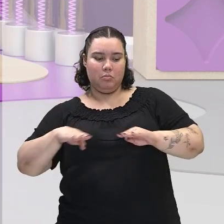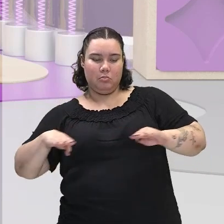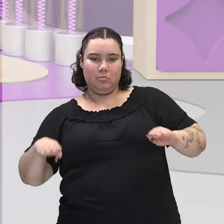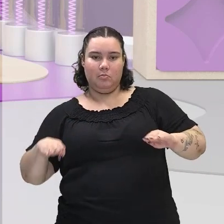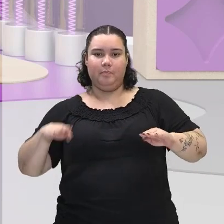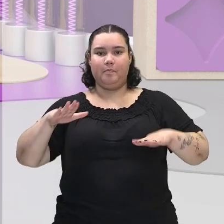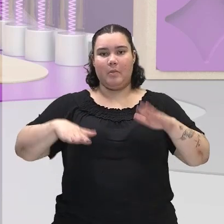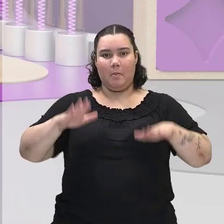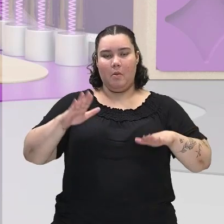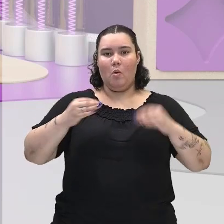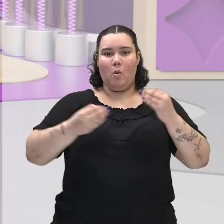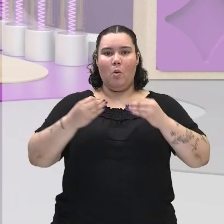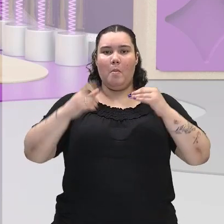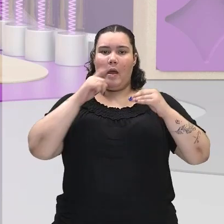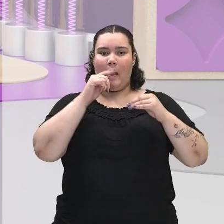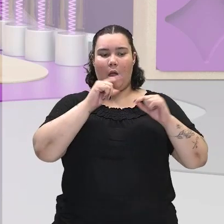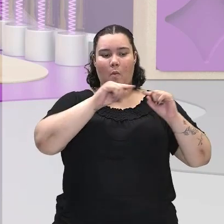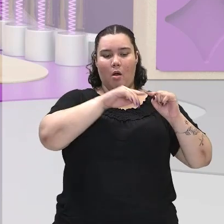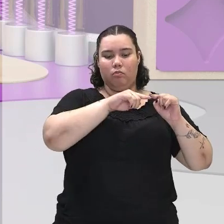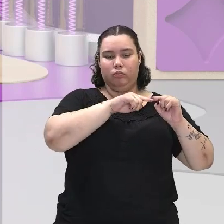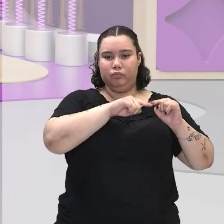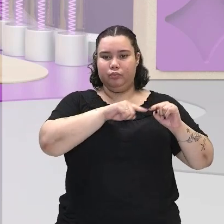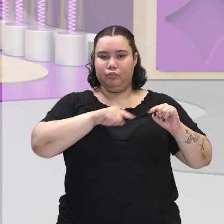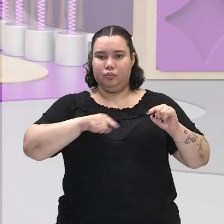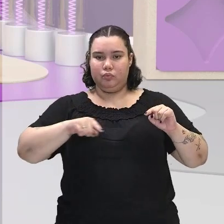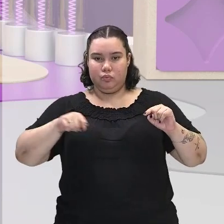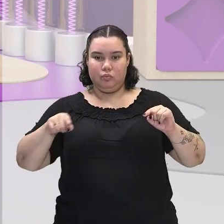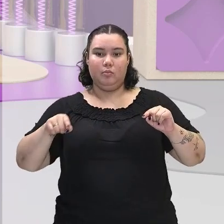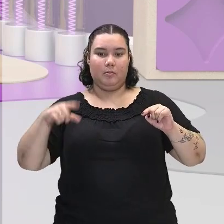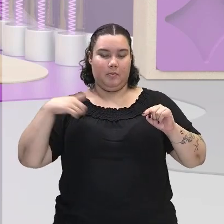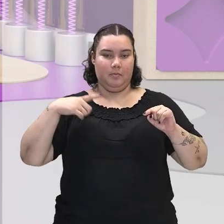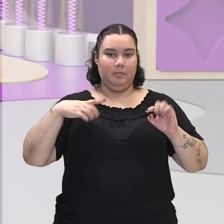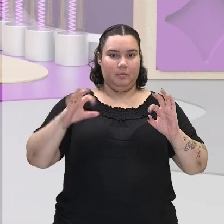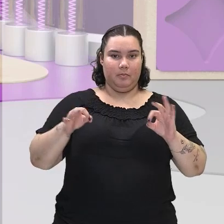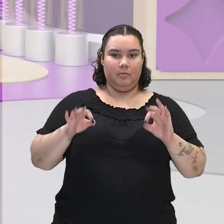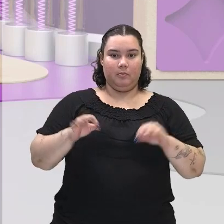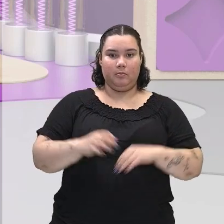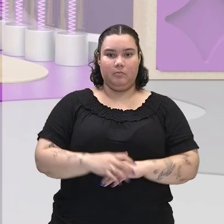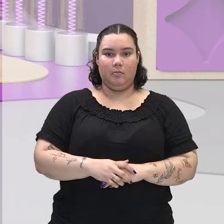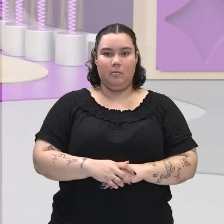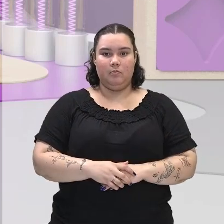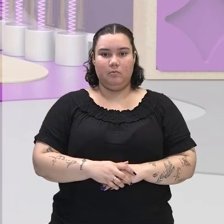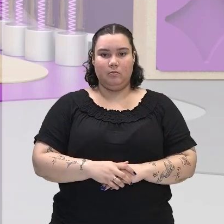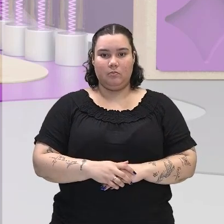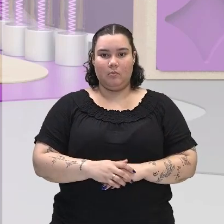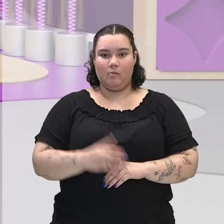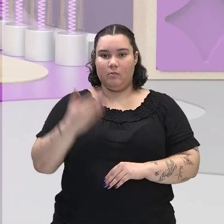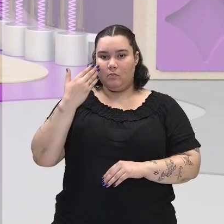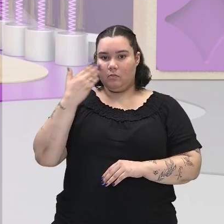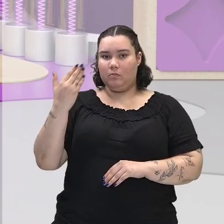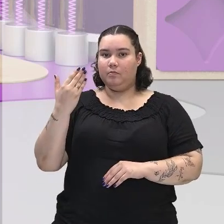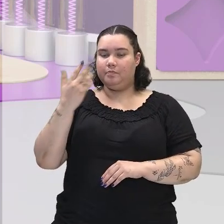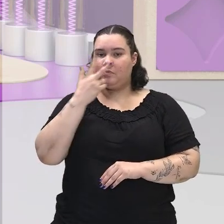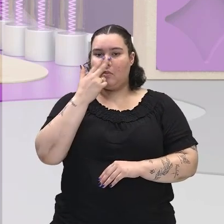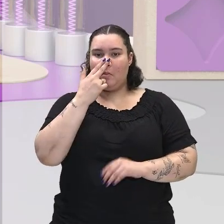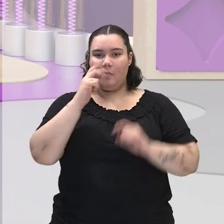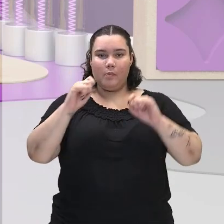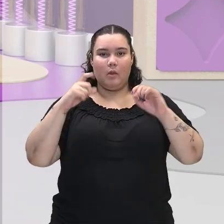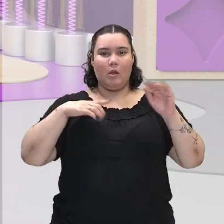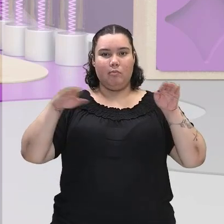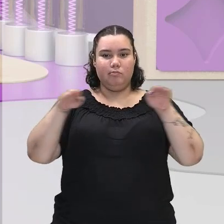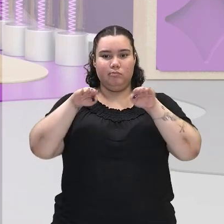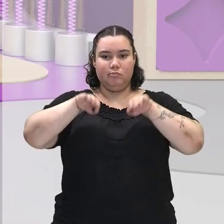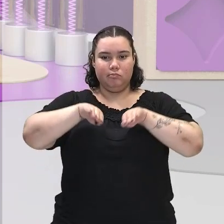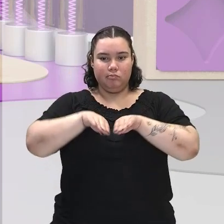com o comprimento, né? Ela faz esse movimento assim, as piscinas, né? Elas são meio que um platô. Então elas